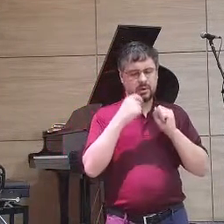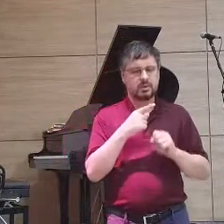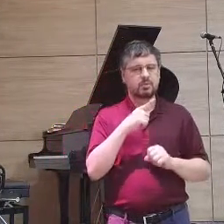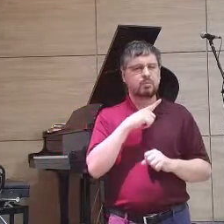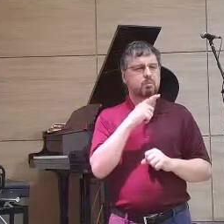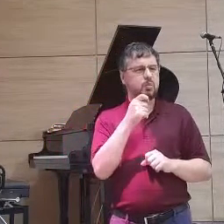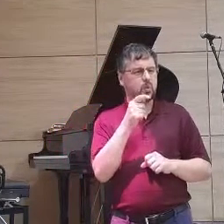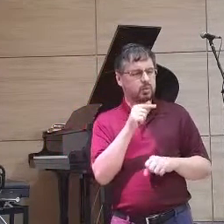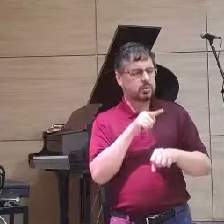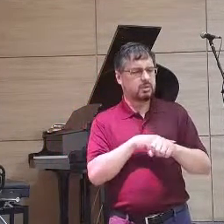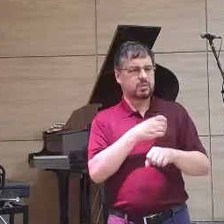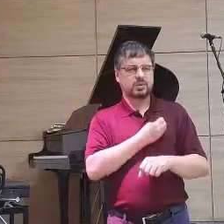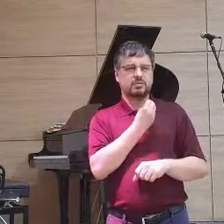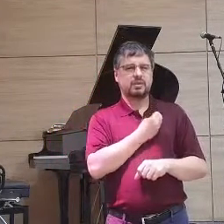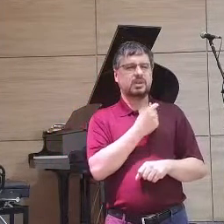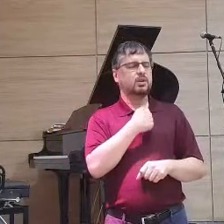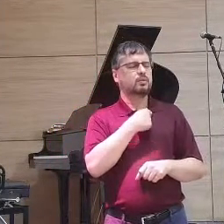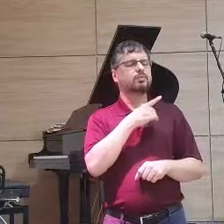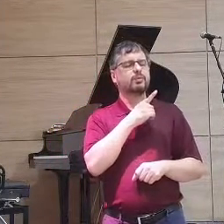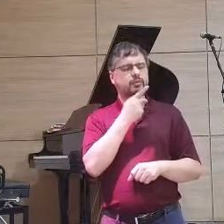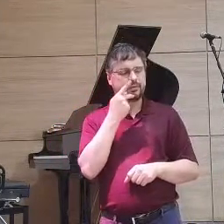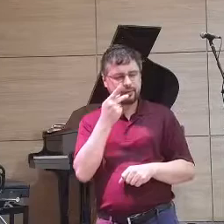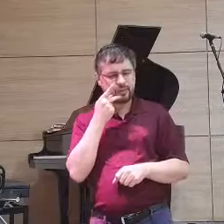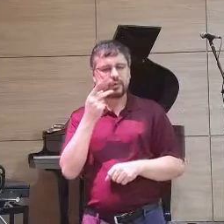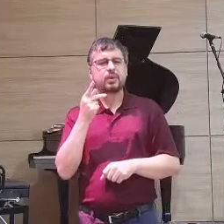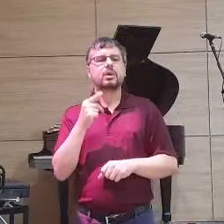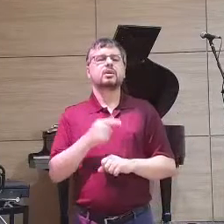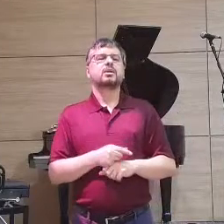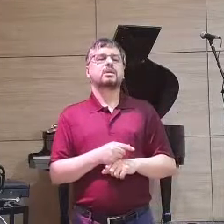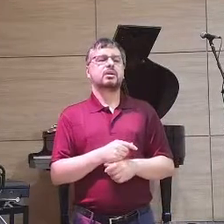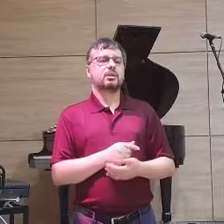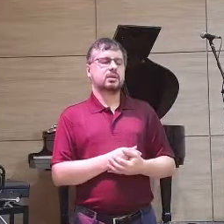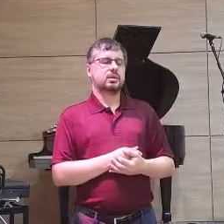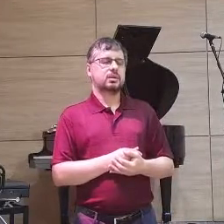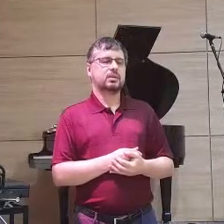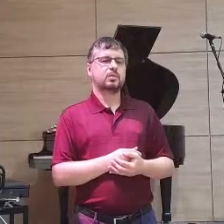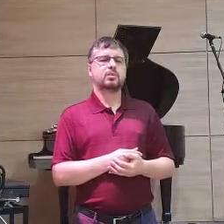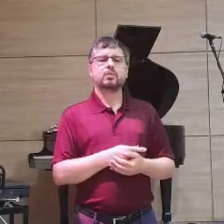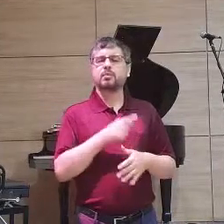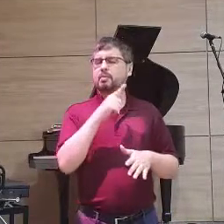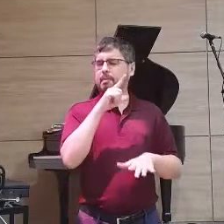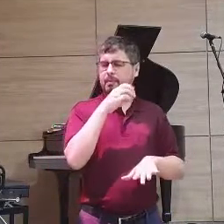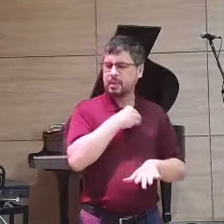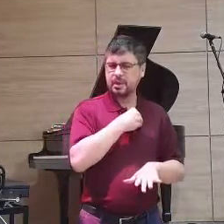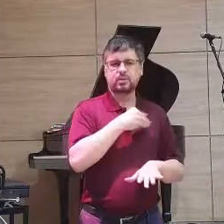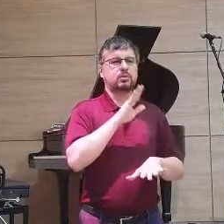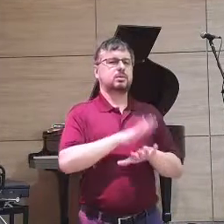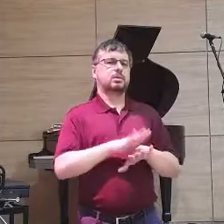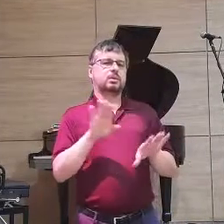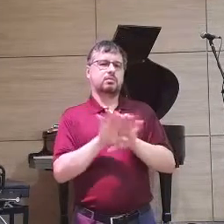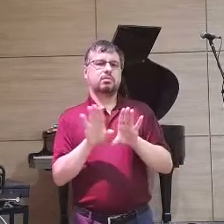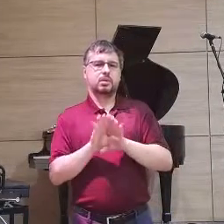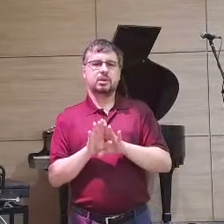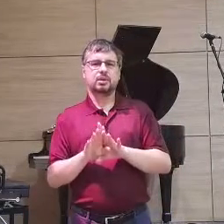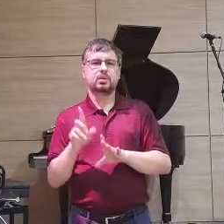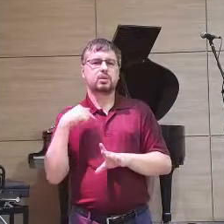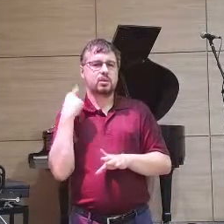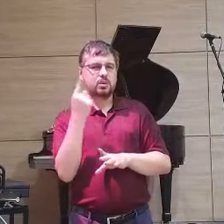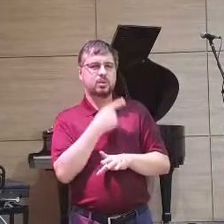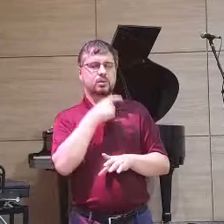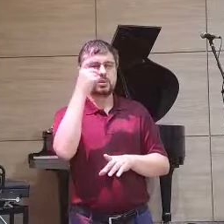passar pela face da terra e eu sei que você também poderia querer brigar com nós dois porque nós somos por natureza